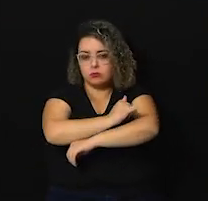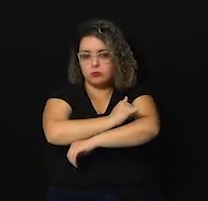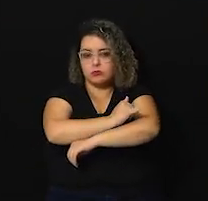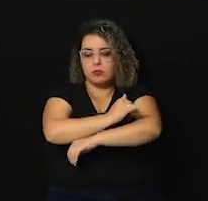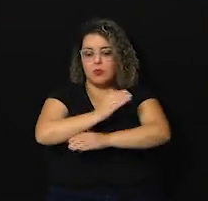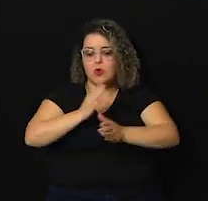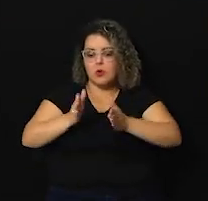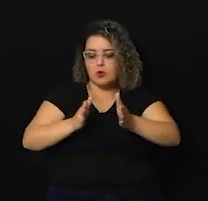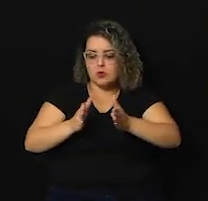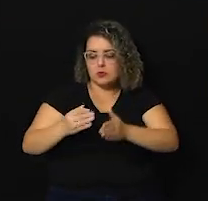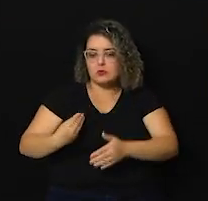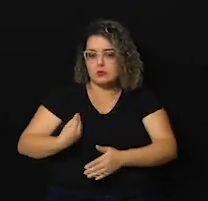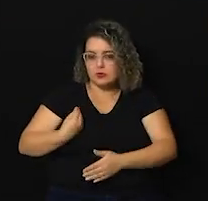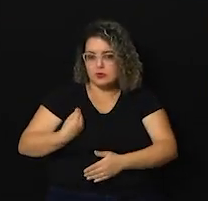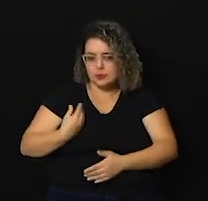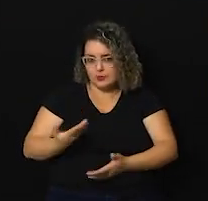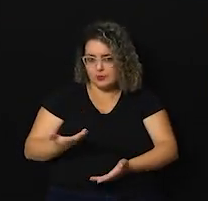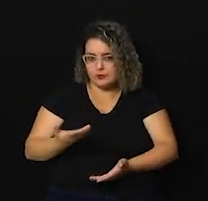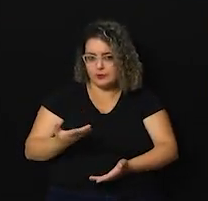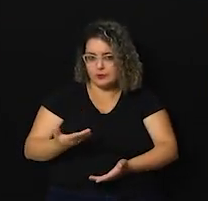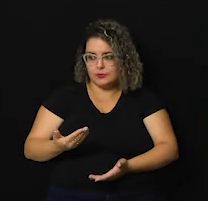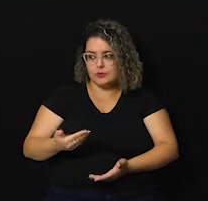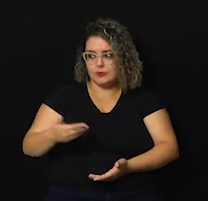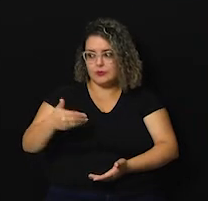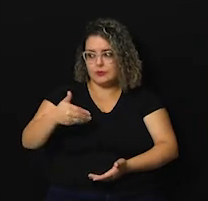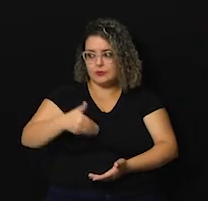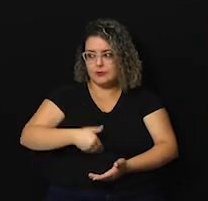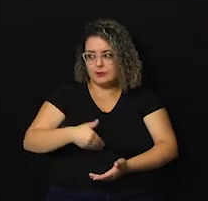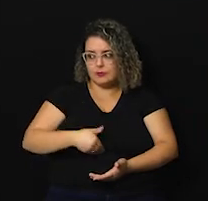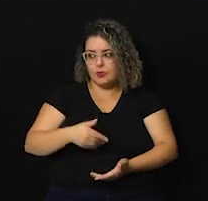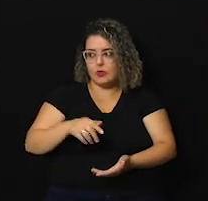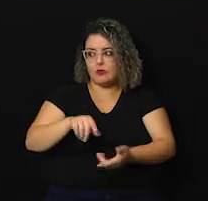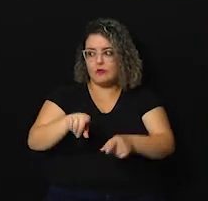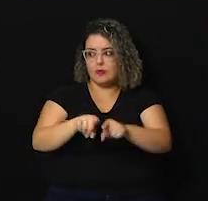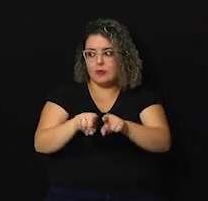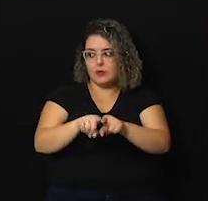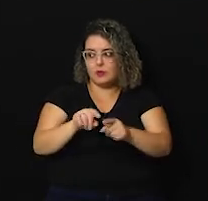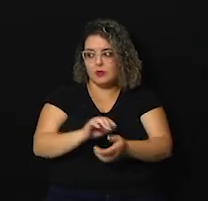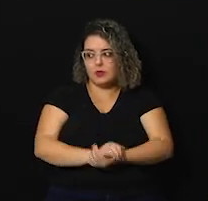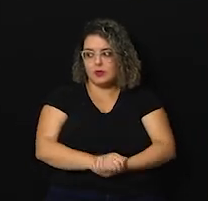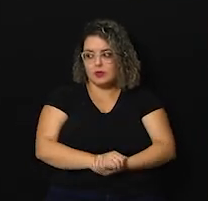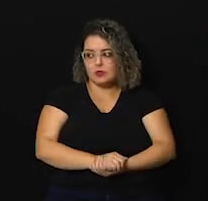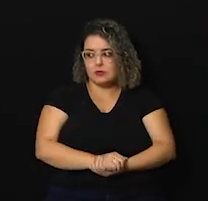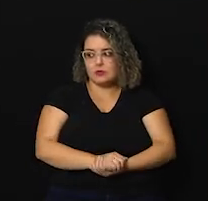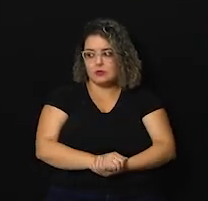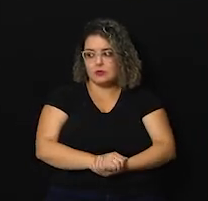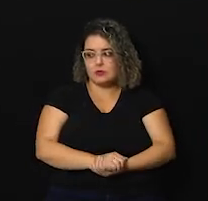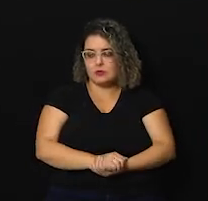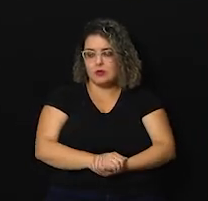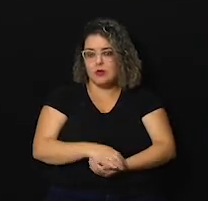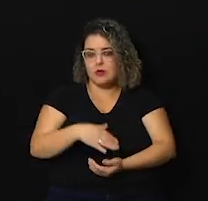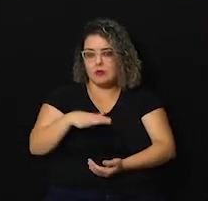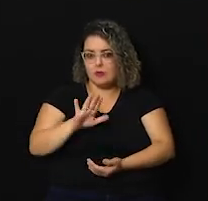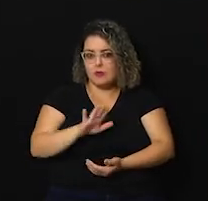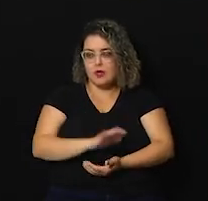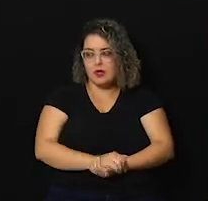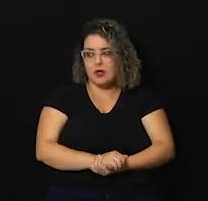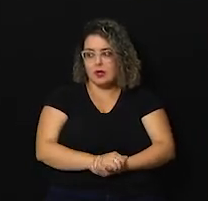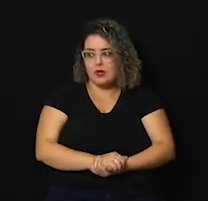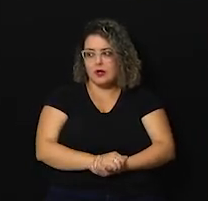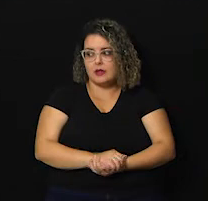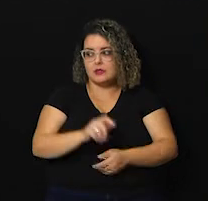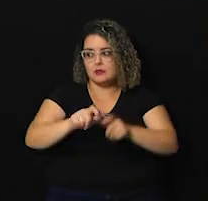se equiparando a questão da fome em muitos lugares, em outros já passou, ou seja, nós temos mais obesos do que